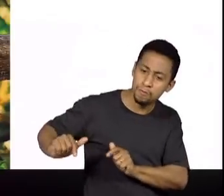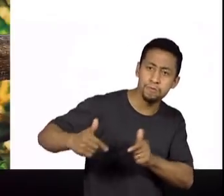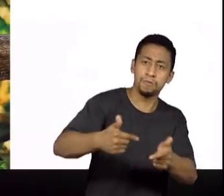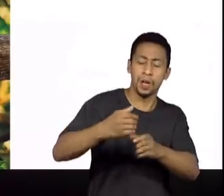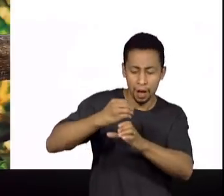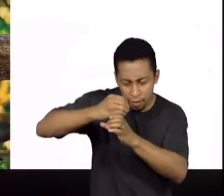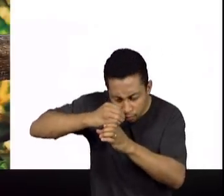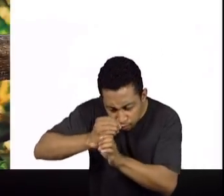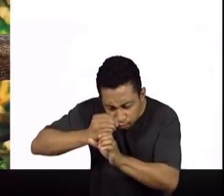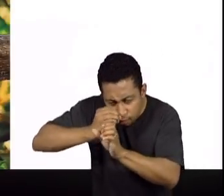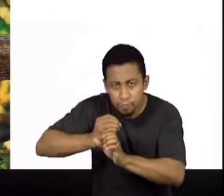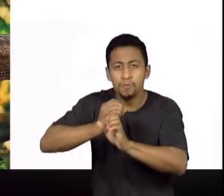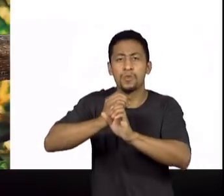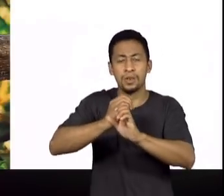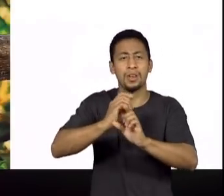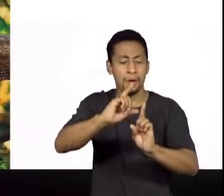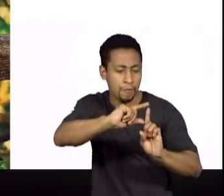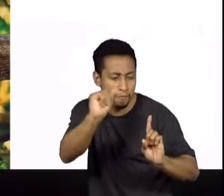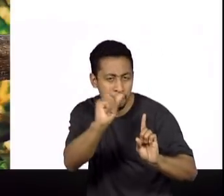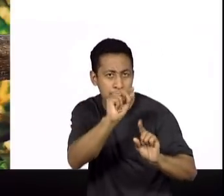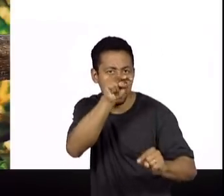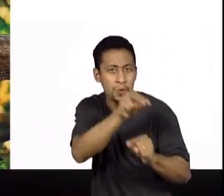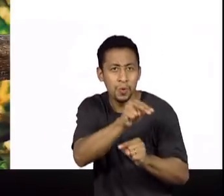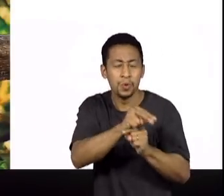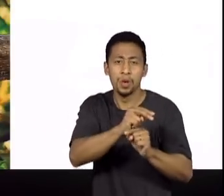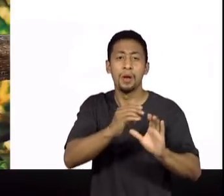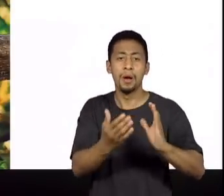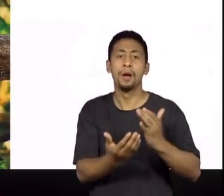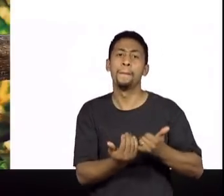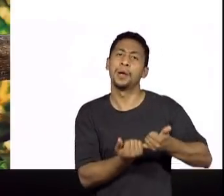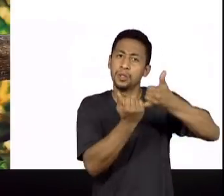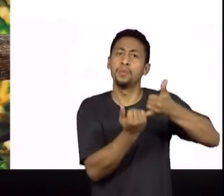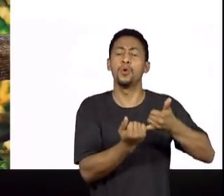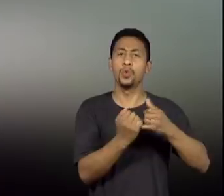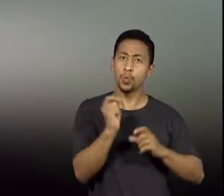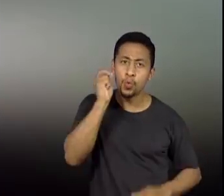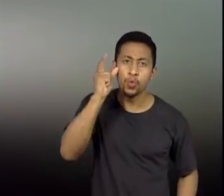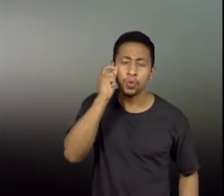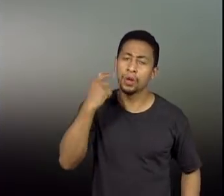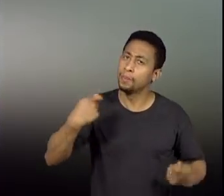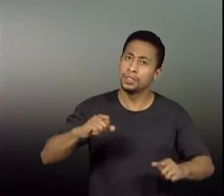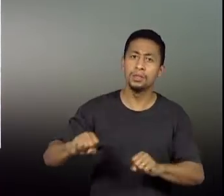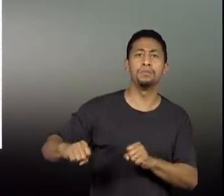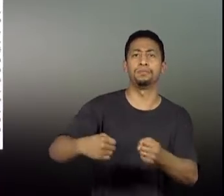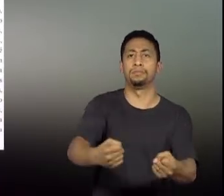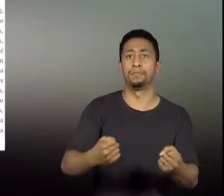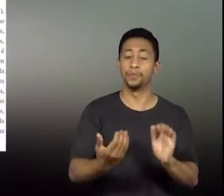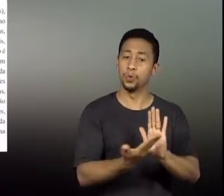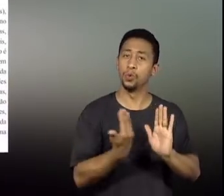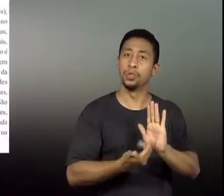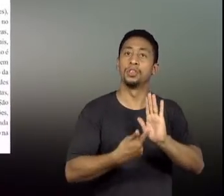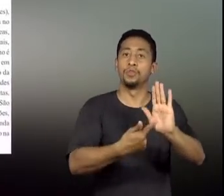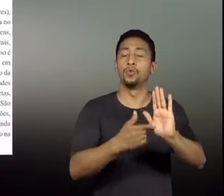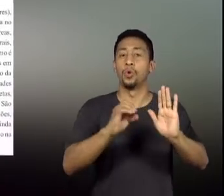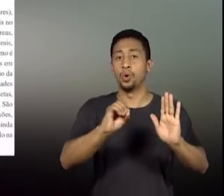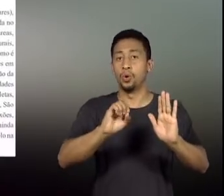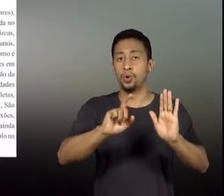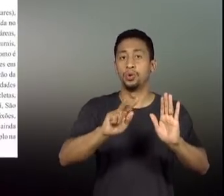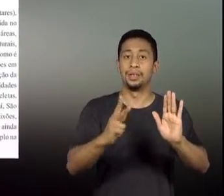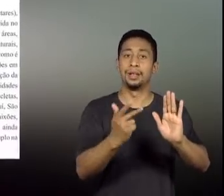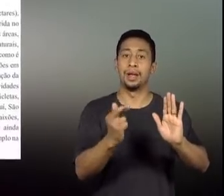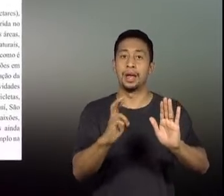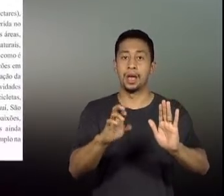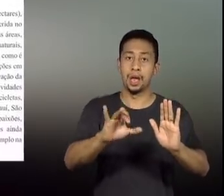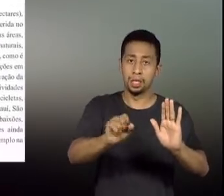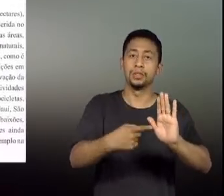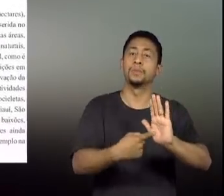botânica, a arqueologia, o patrimônio cultural. E dentro desse projeto todo do livro Olhais está o nosso